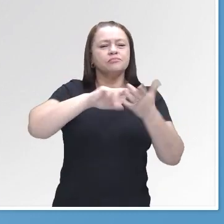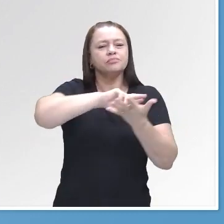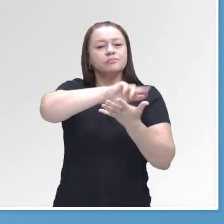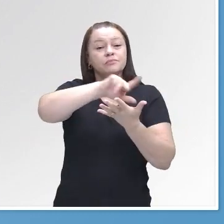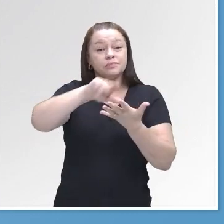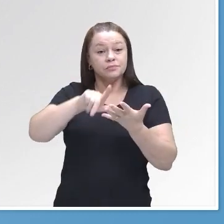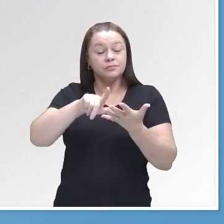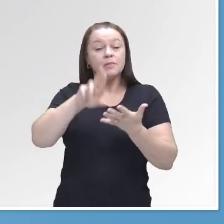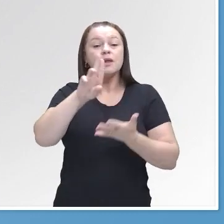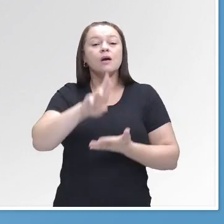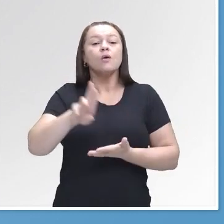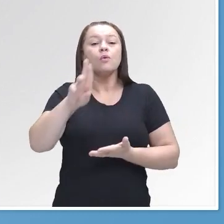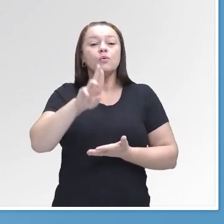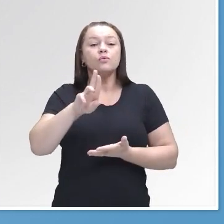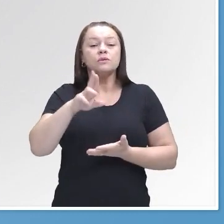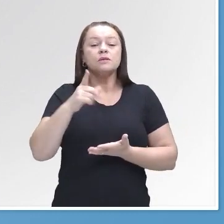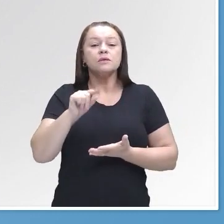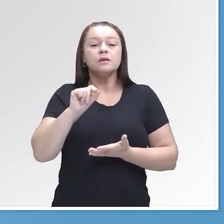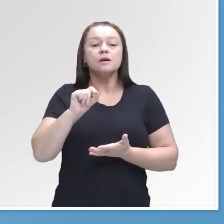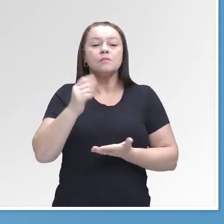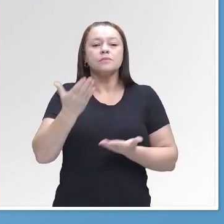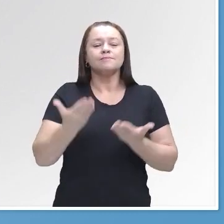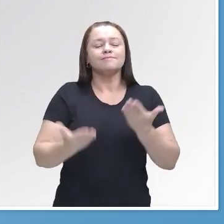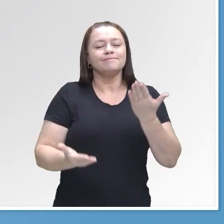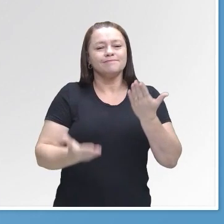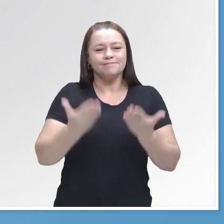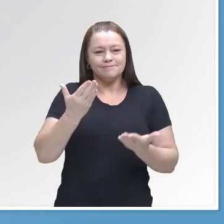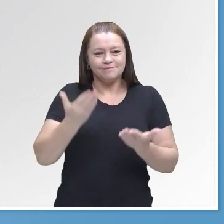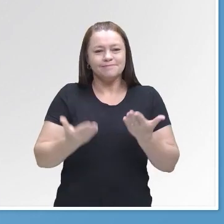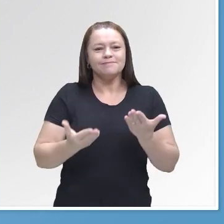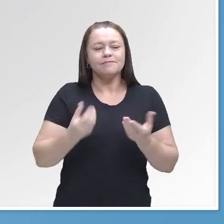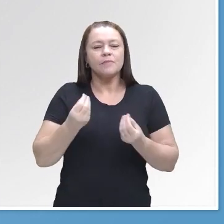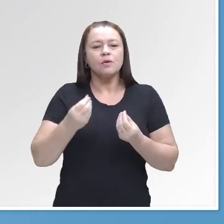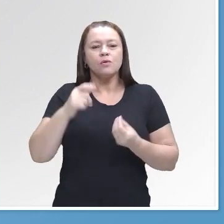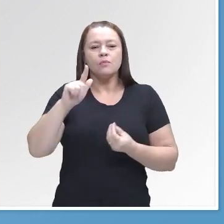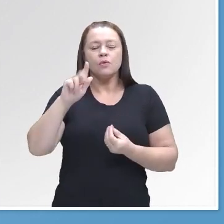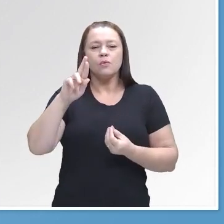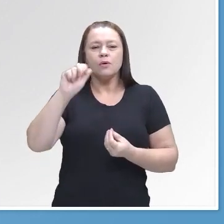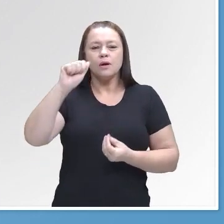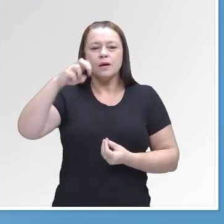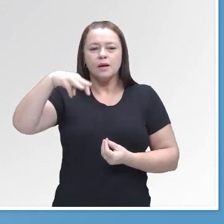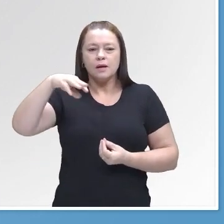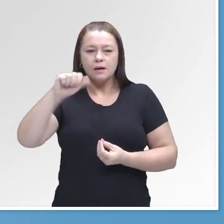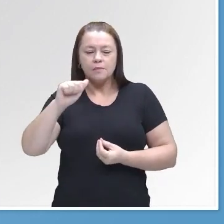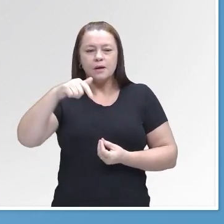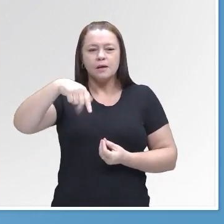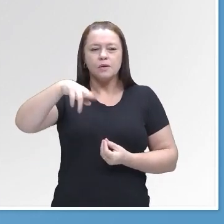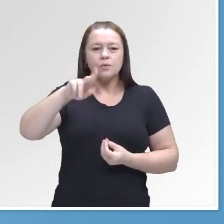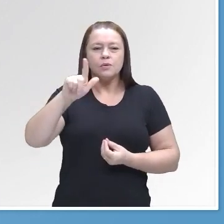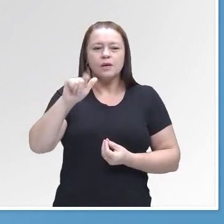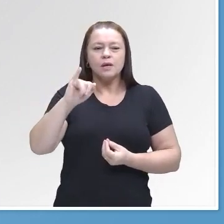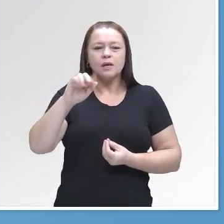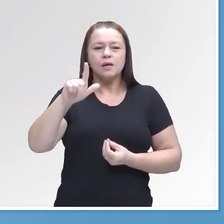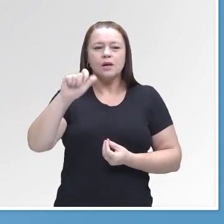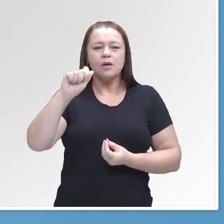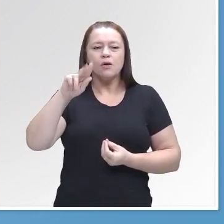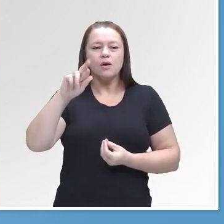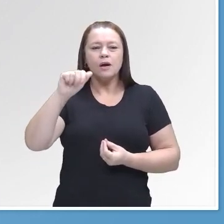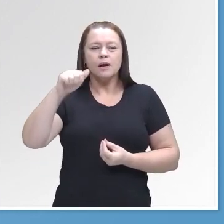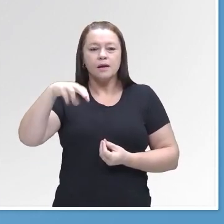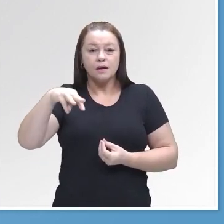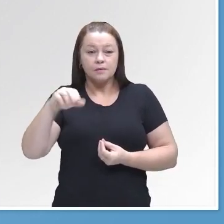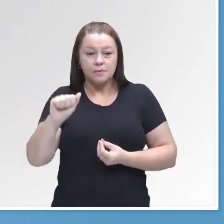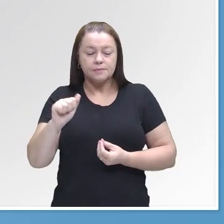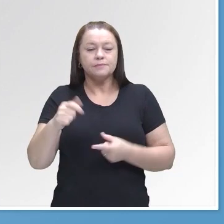produtos, utilizamos as medidas de massa, como o grama e o quilograma. O